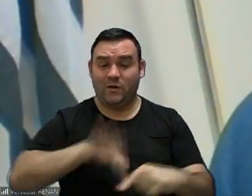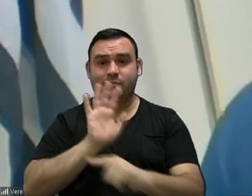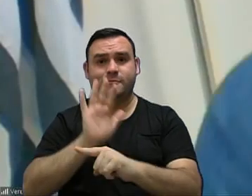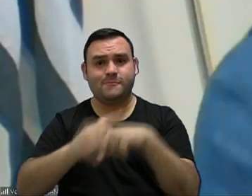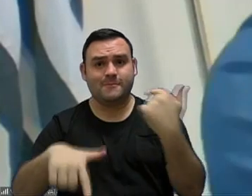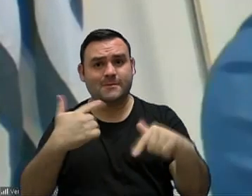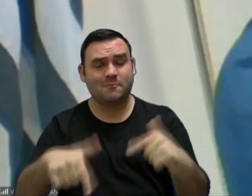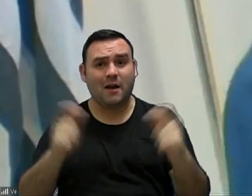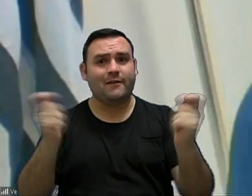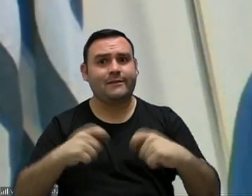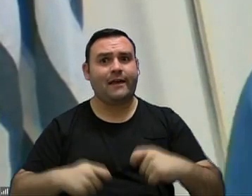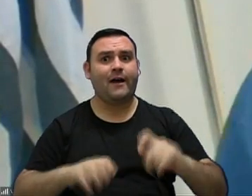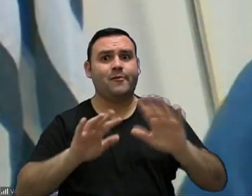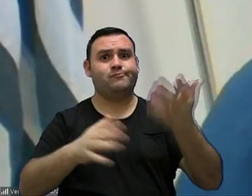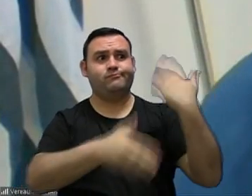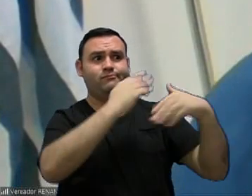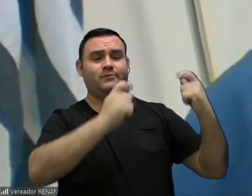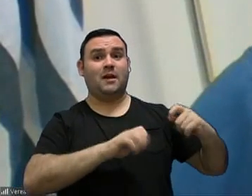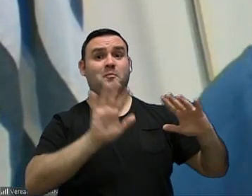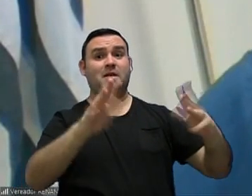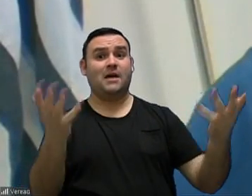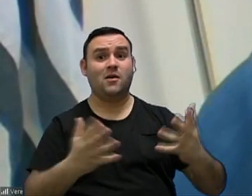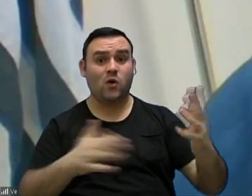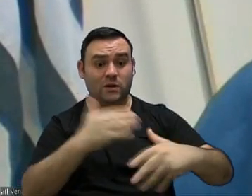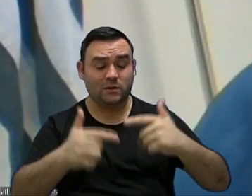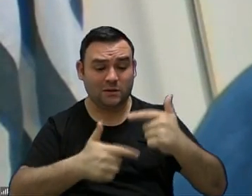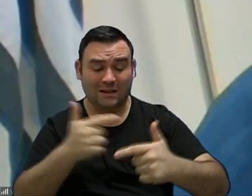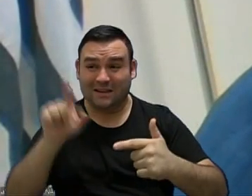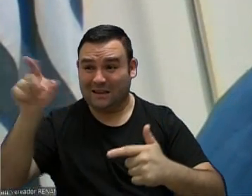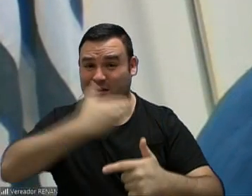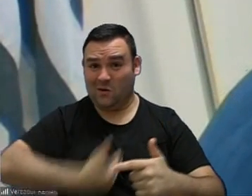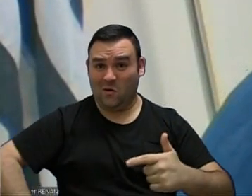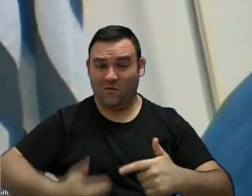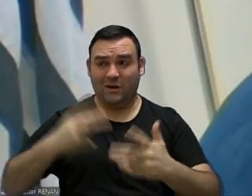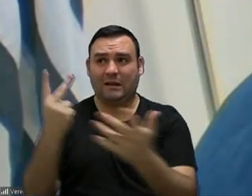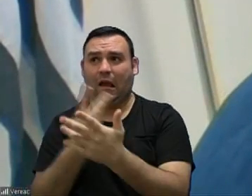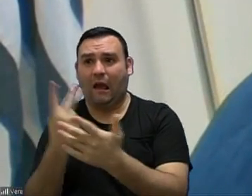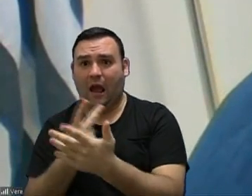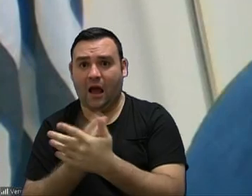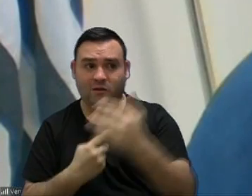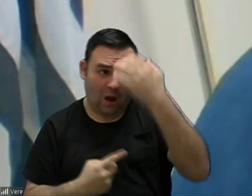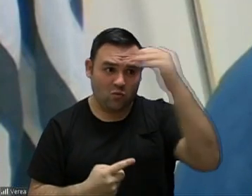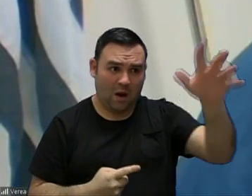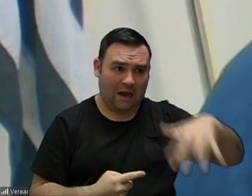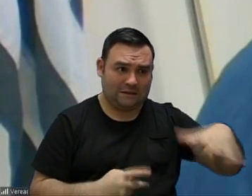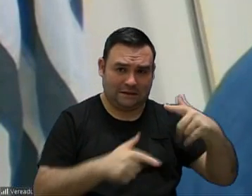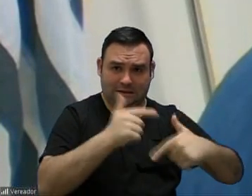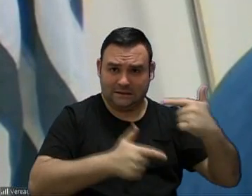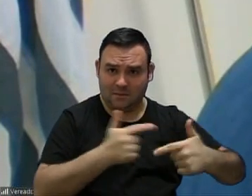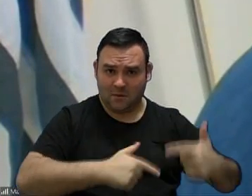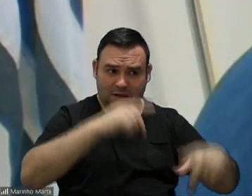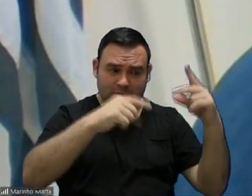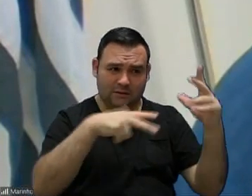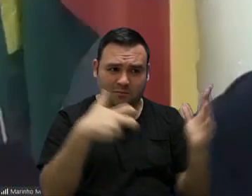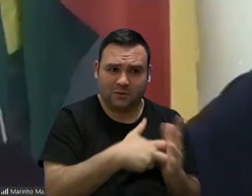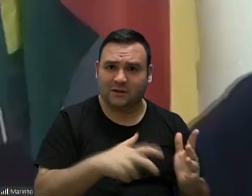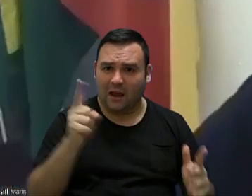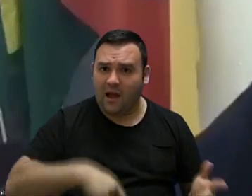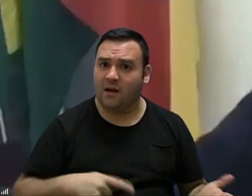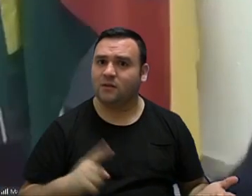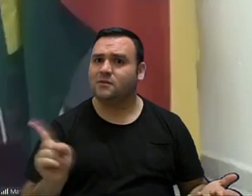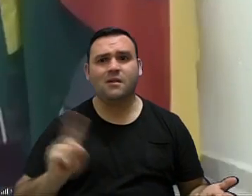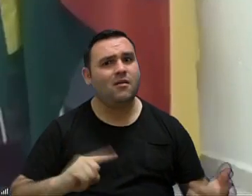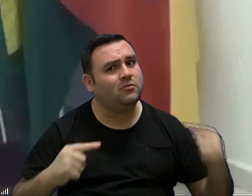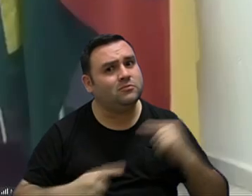Agora, os servidores vão pagar a conta pela inoperância do governo municipal, presidente? Não faz sentido. Vereador, o senhor tem